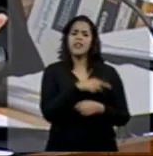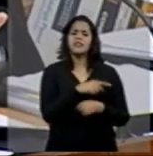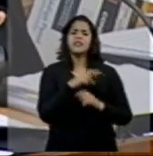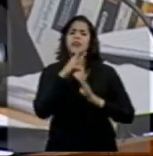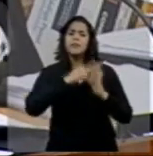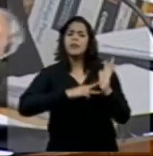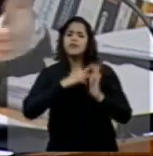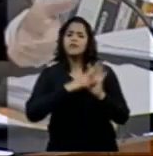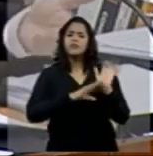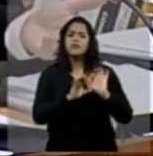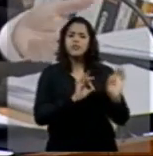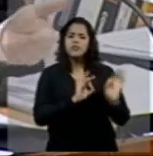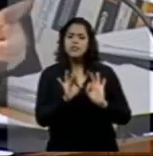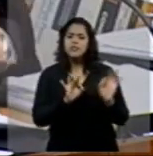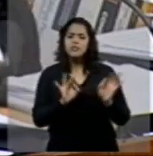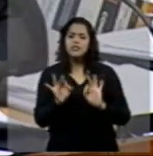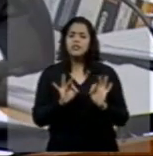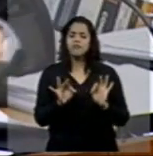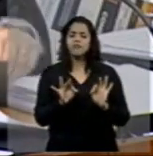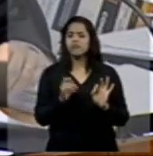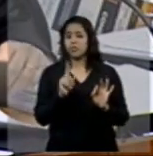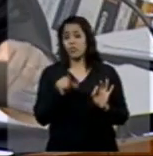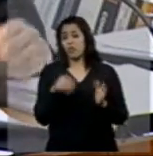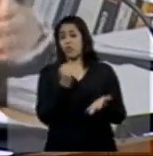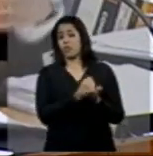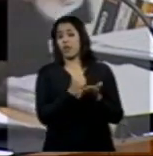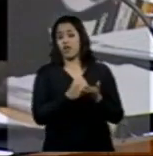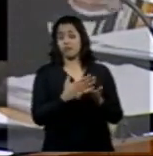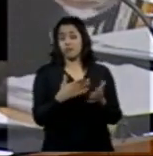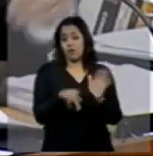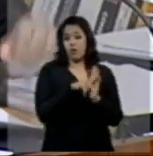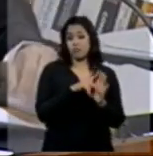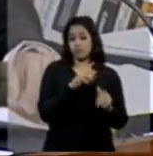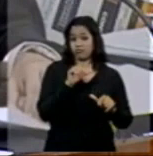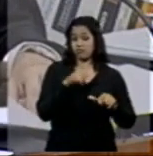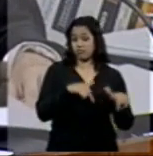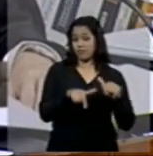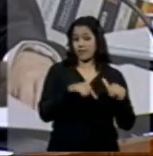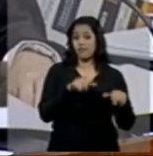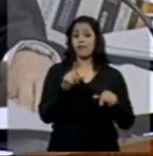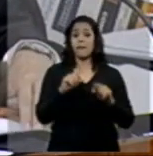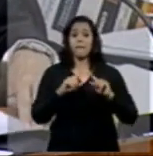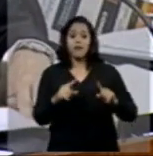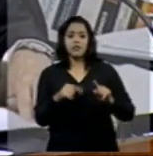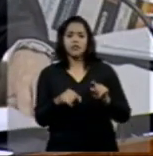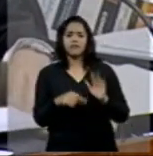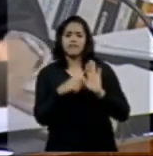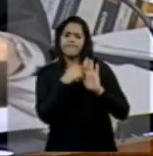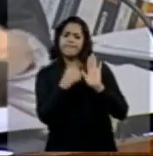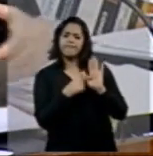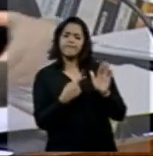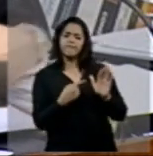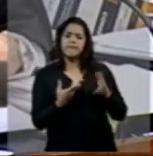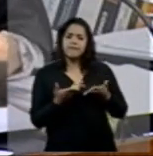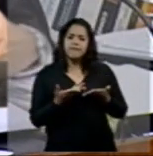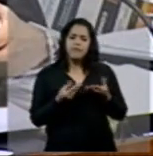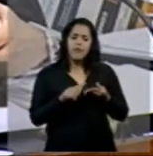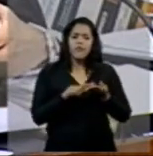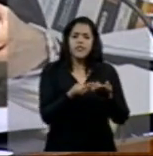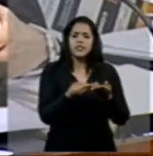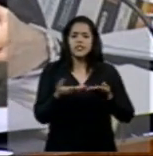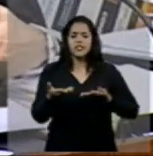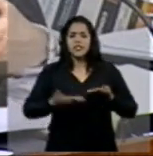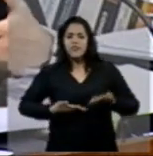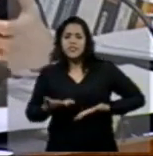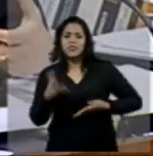organização é que não é o contrato típico de trabalho, é um contrato de prestação de serviços dentro